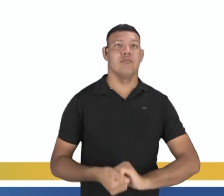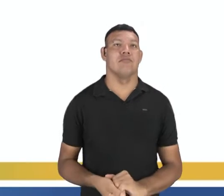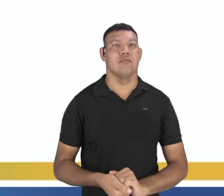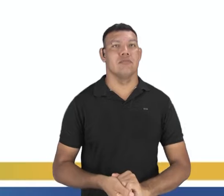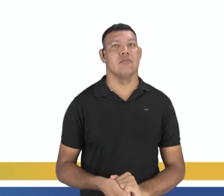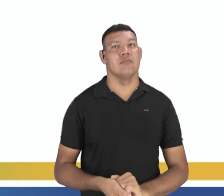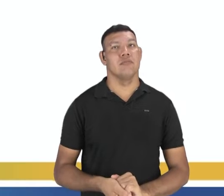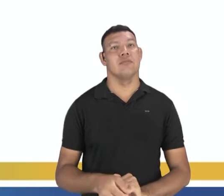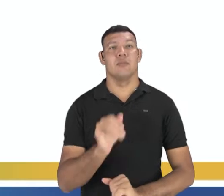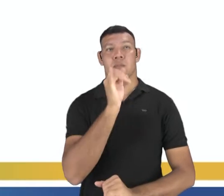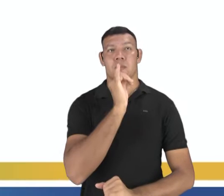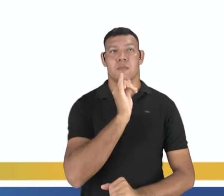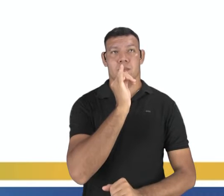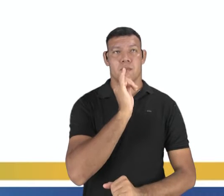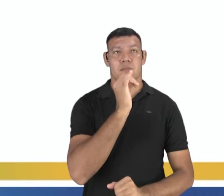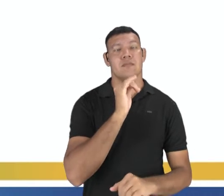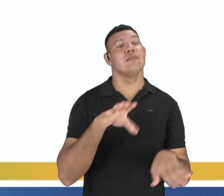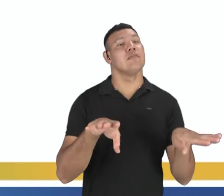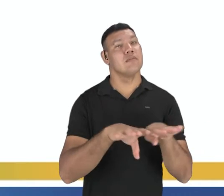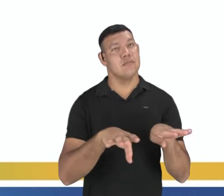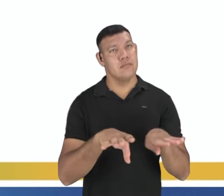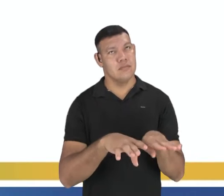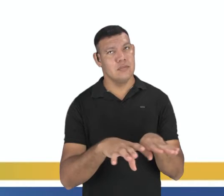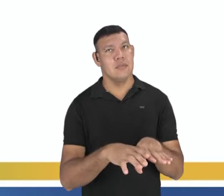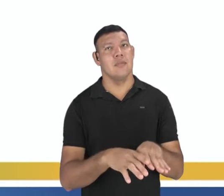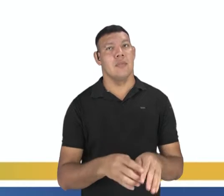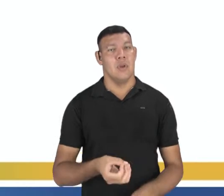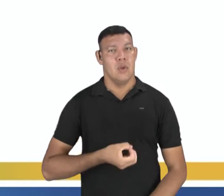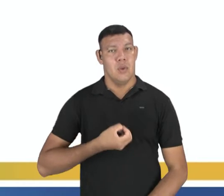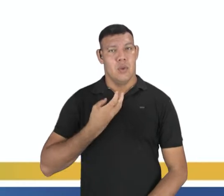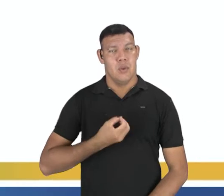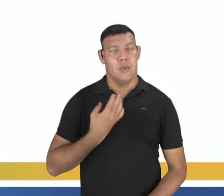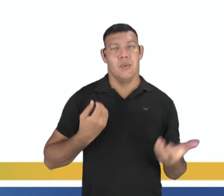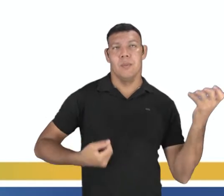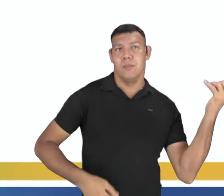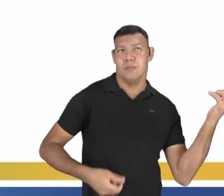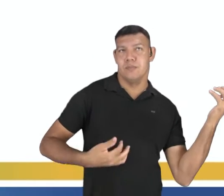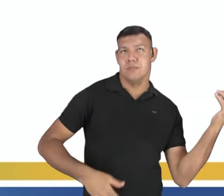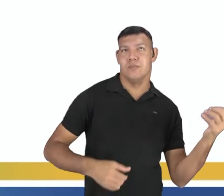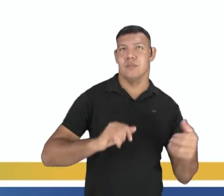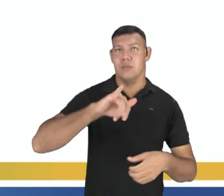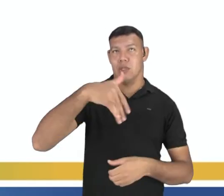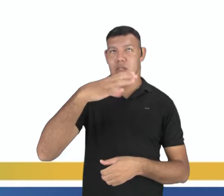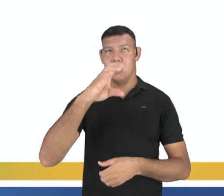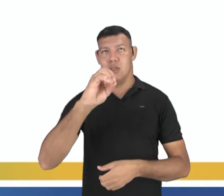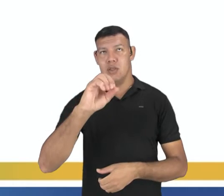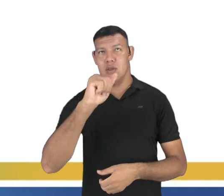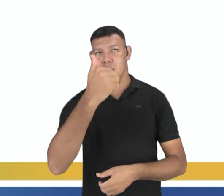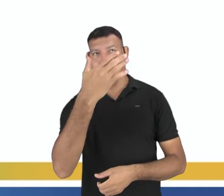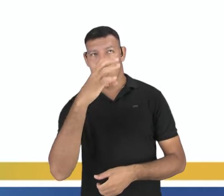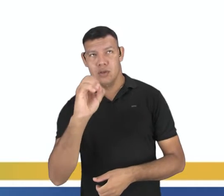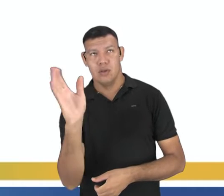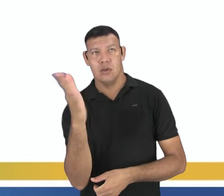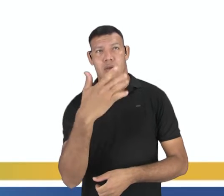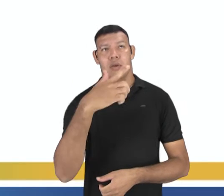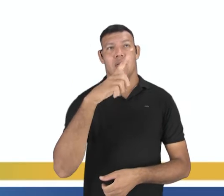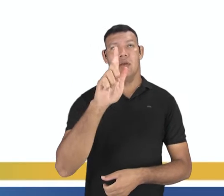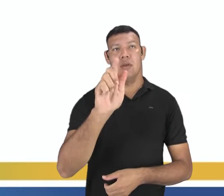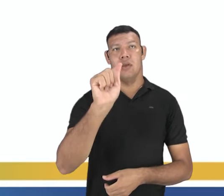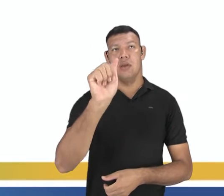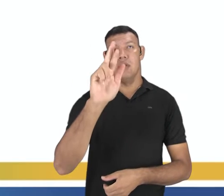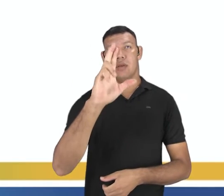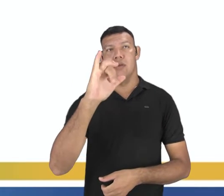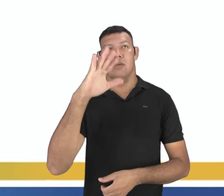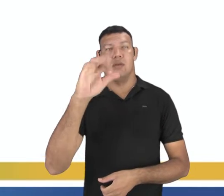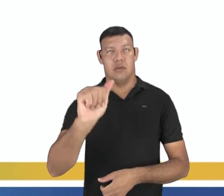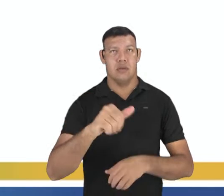nós temos como exemplo ainda do trovador João Garcia de Guilhard, que ele vai trazer